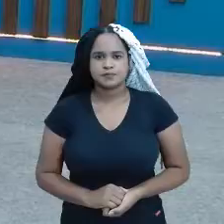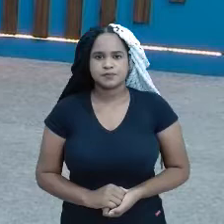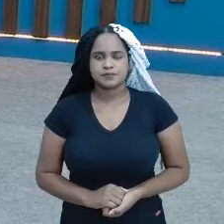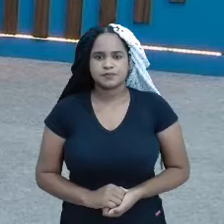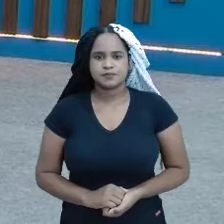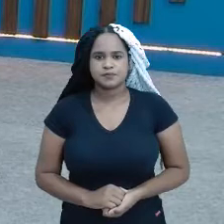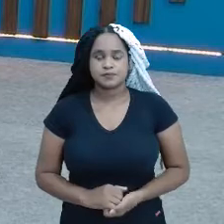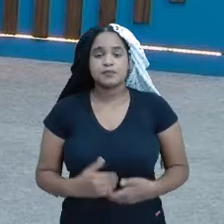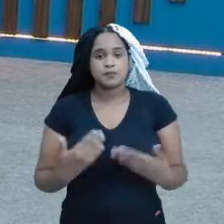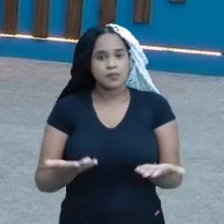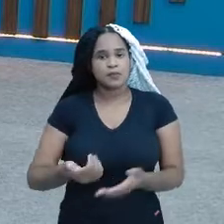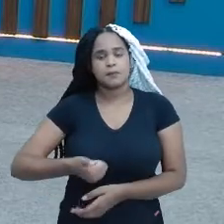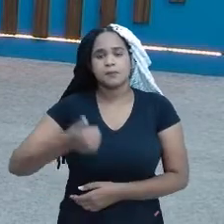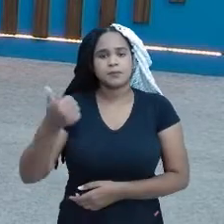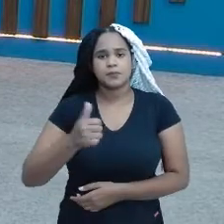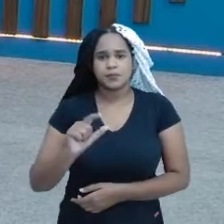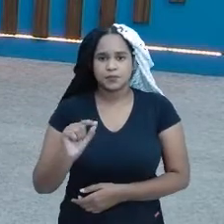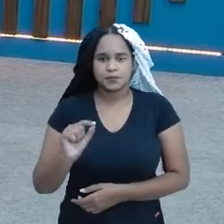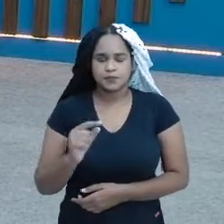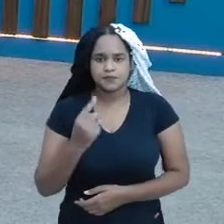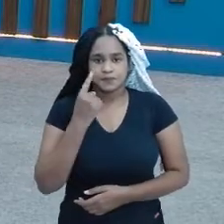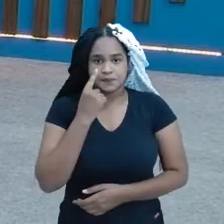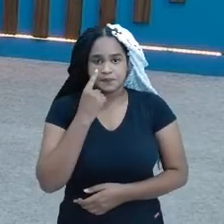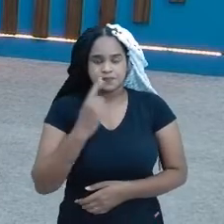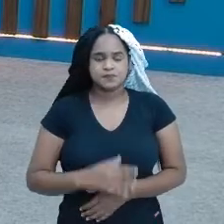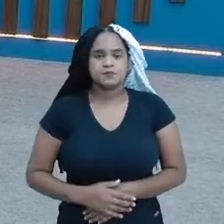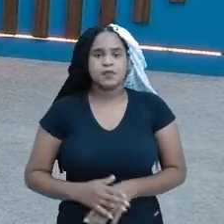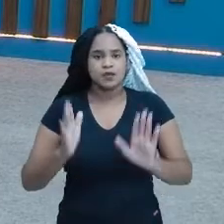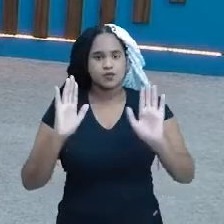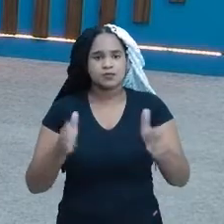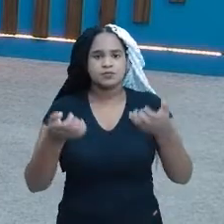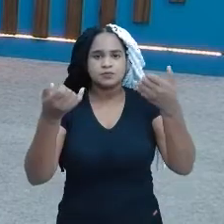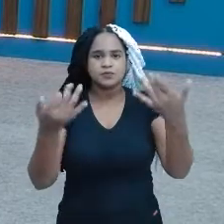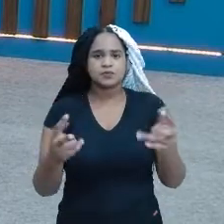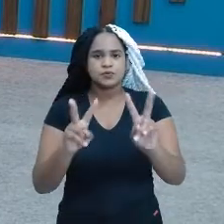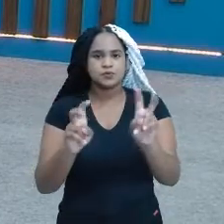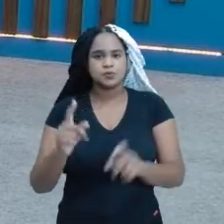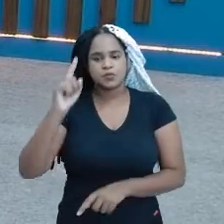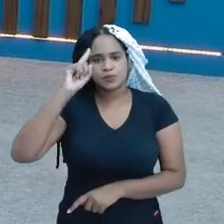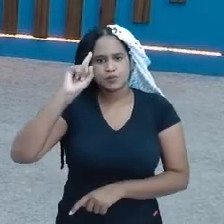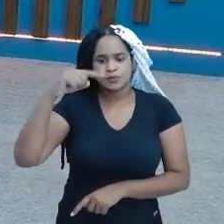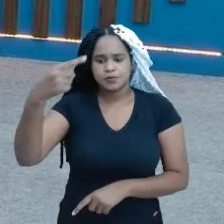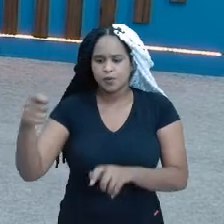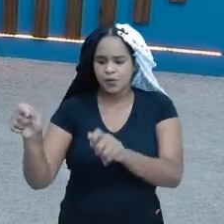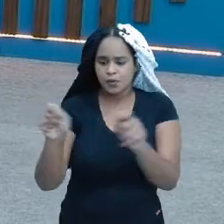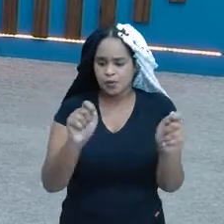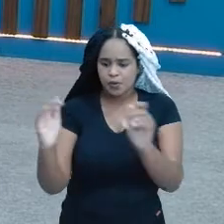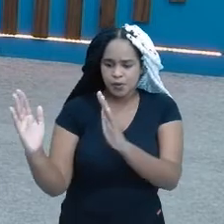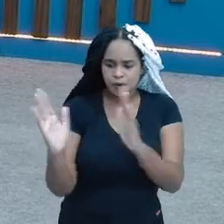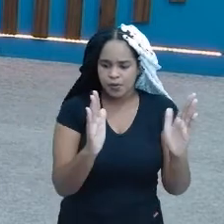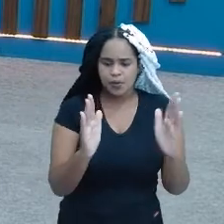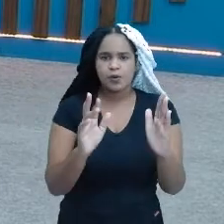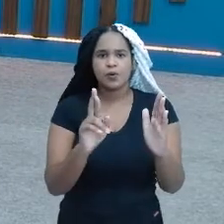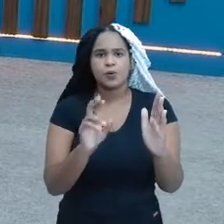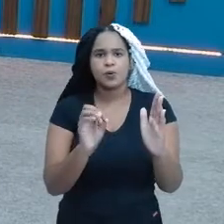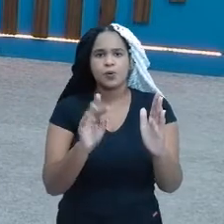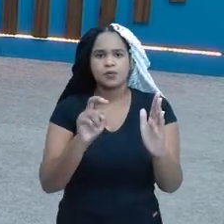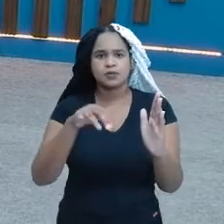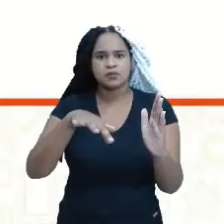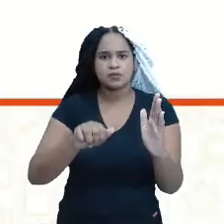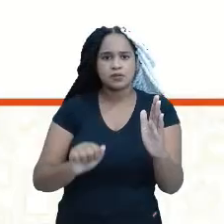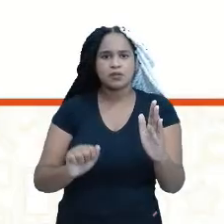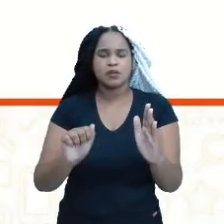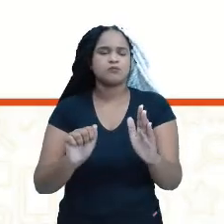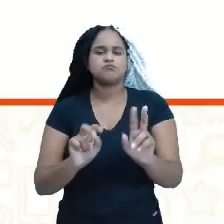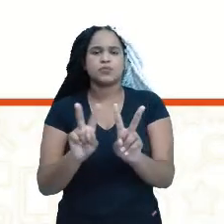Então, primeiro, lembramos que falamos sobre a rotina, a importância da rotina nessa organização.